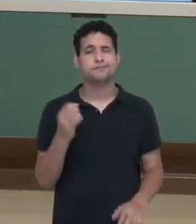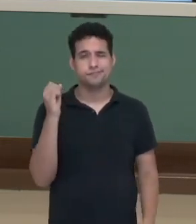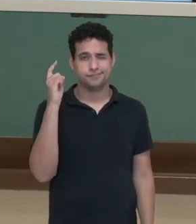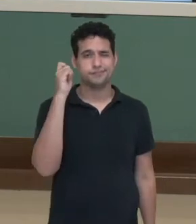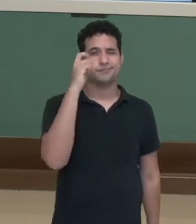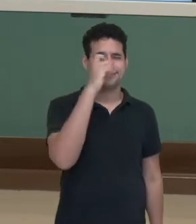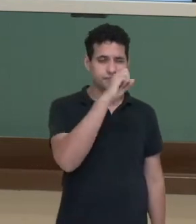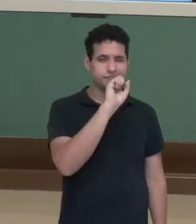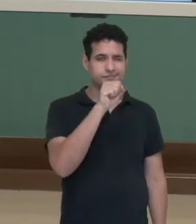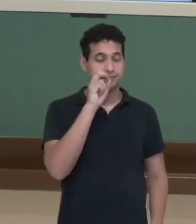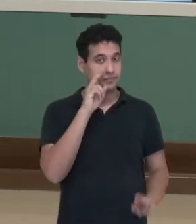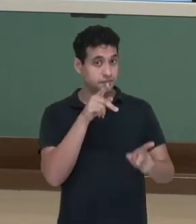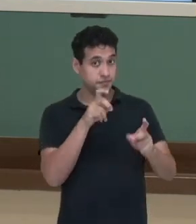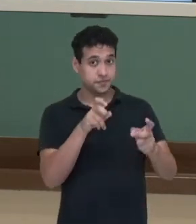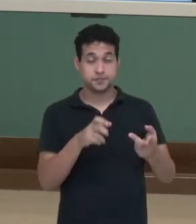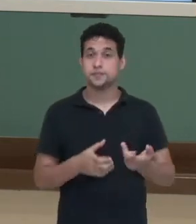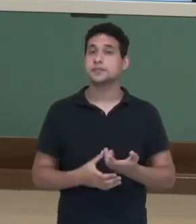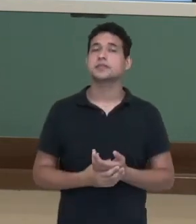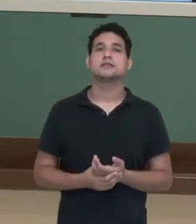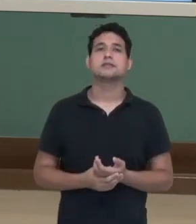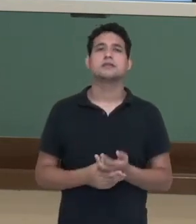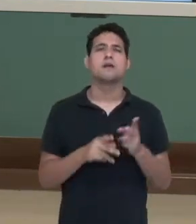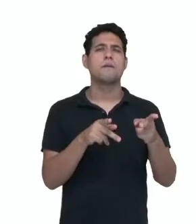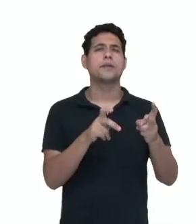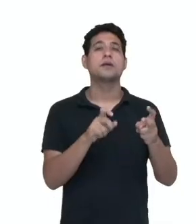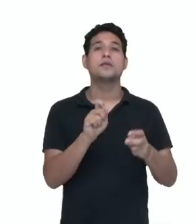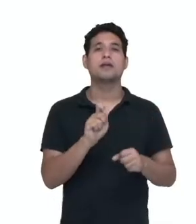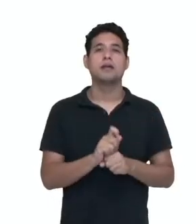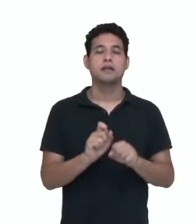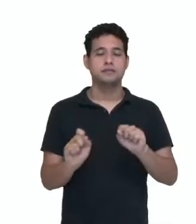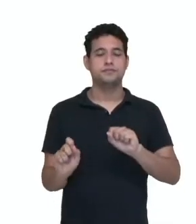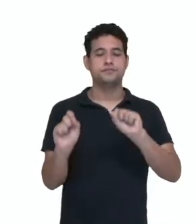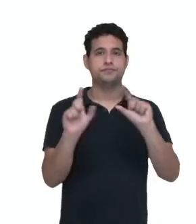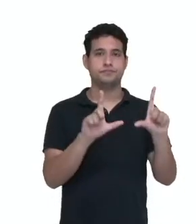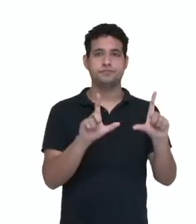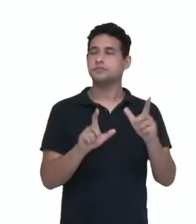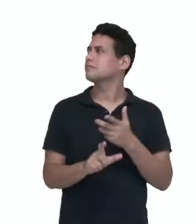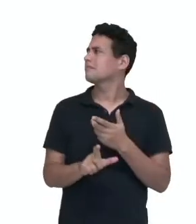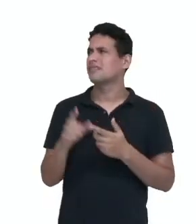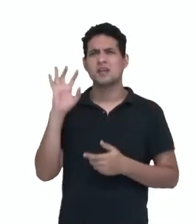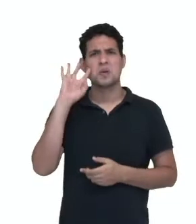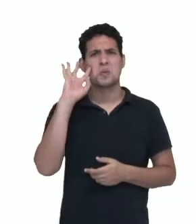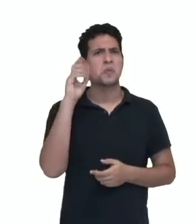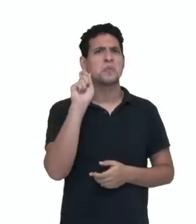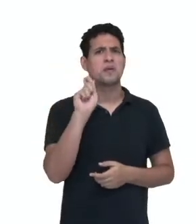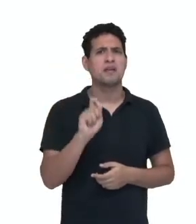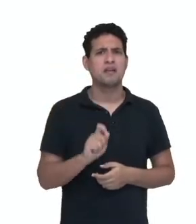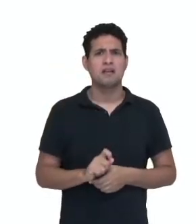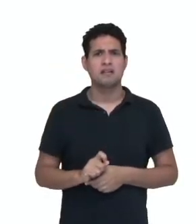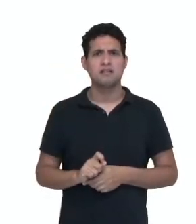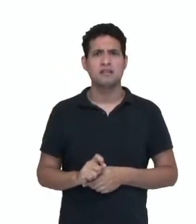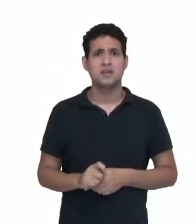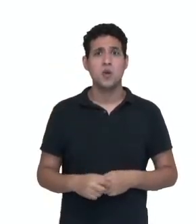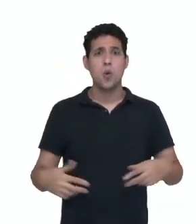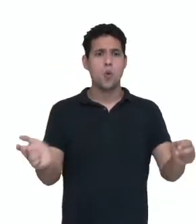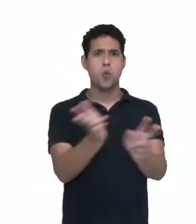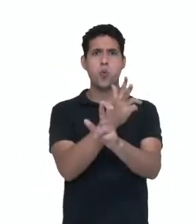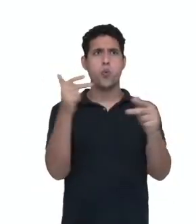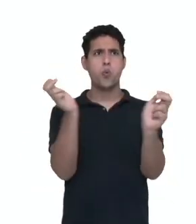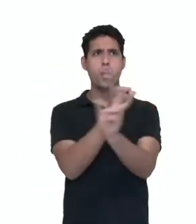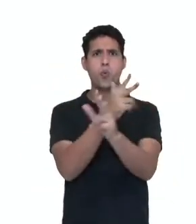complicado. Vamos a ver? Aqui, observem a imagem. O que está acontecendo? muito vento,